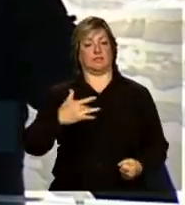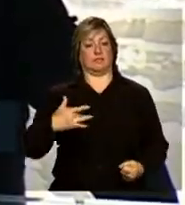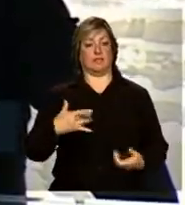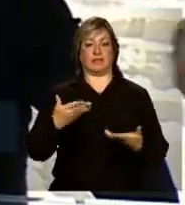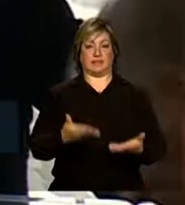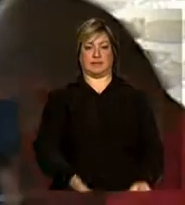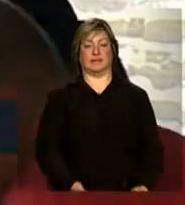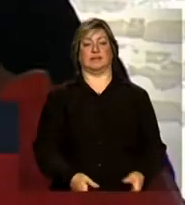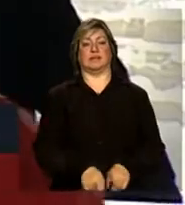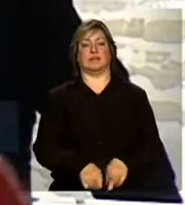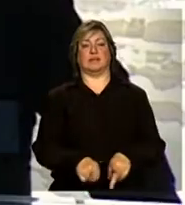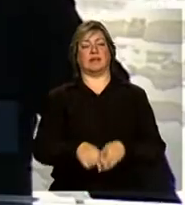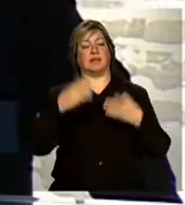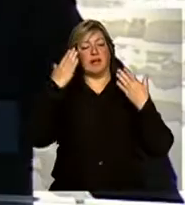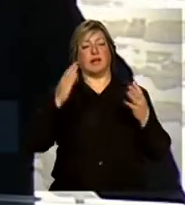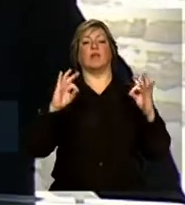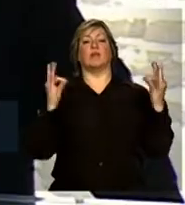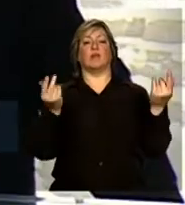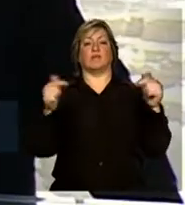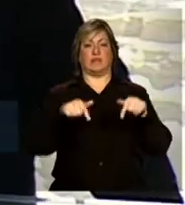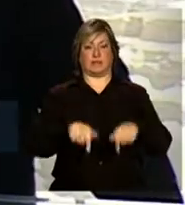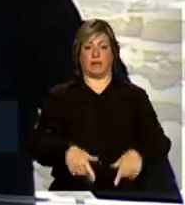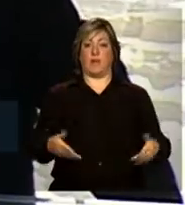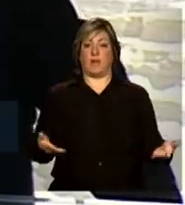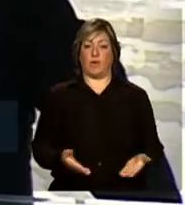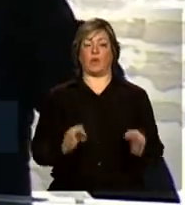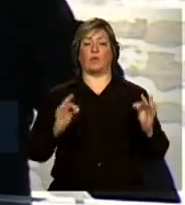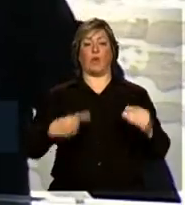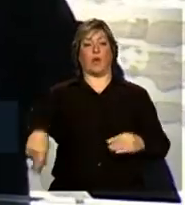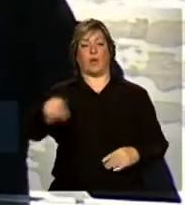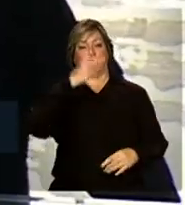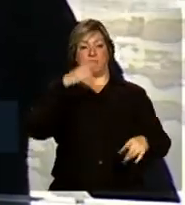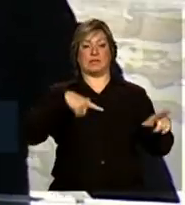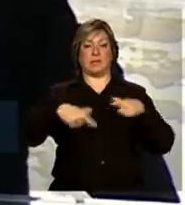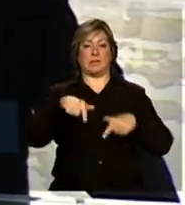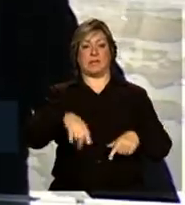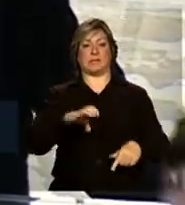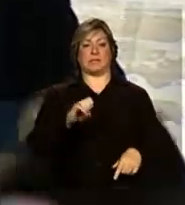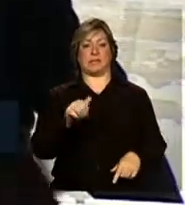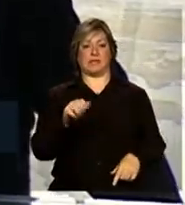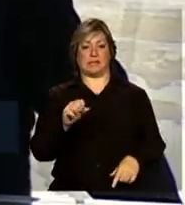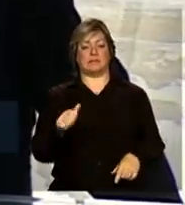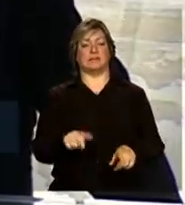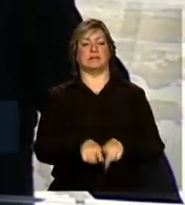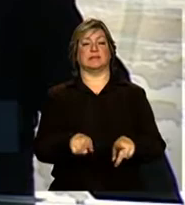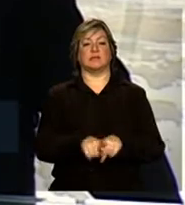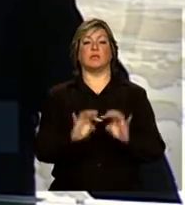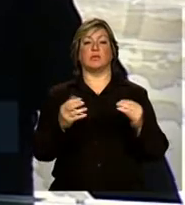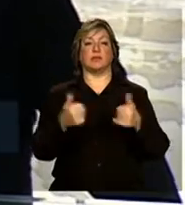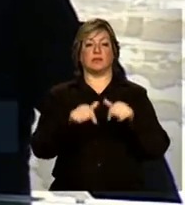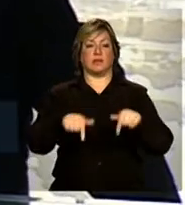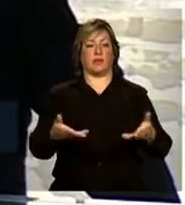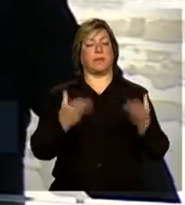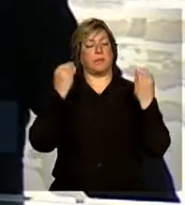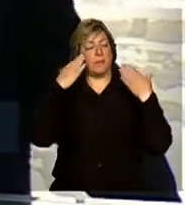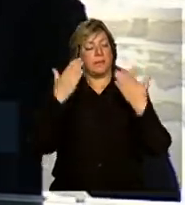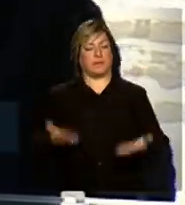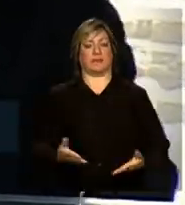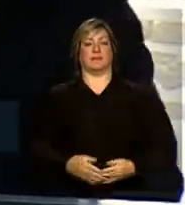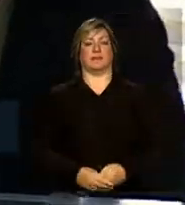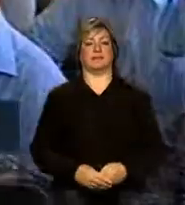processo com isso Agradeço todos os presentes a todos os servidores da Ceasa a todos aqueles que estão aqui presentes Muito